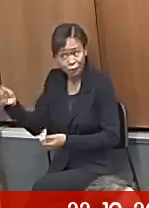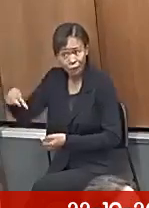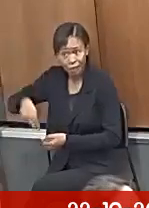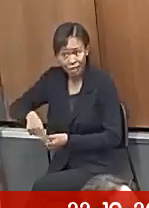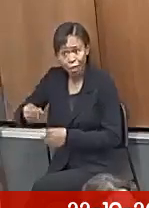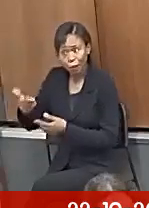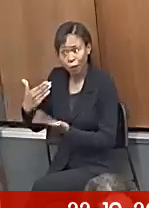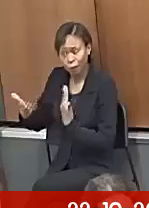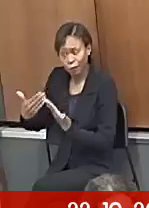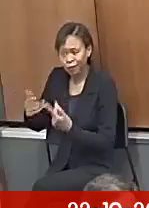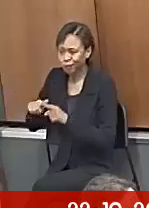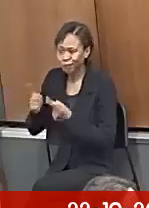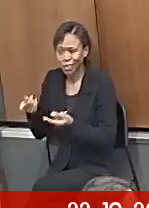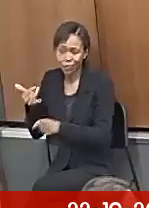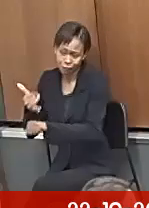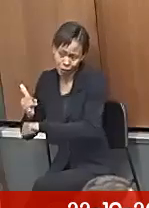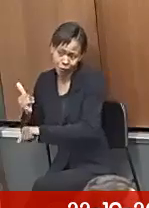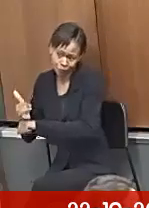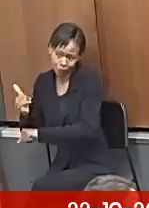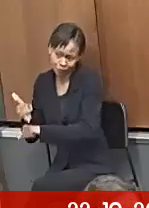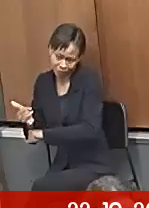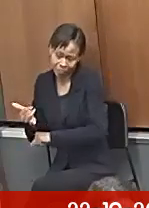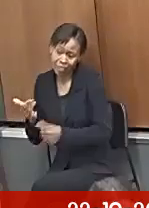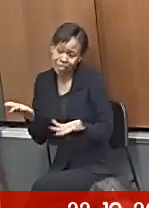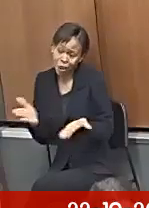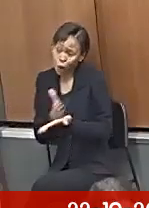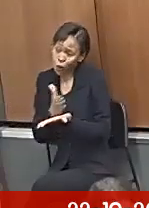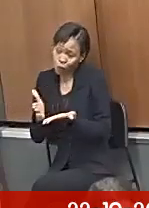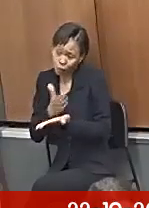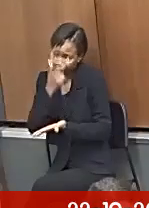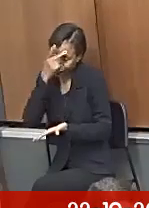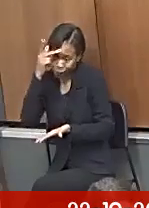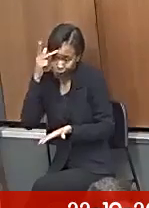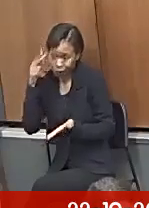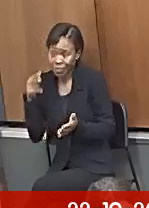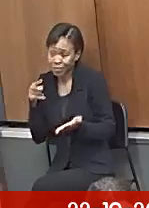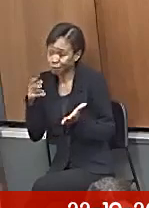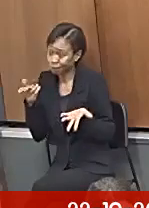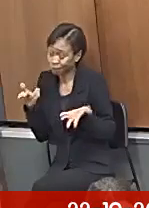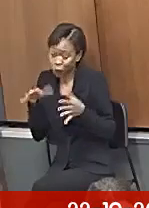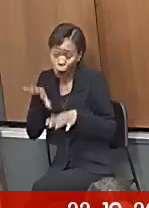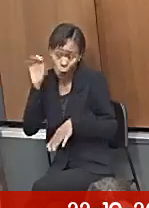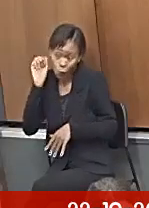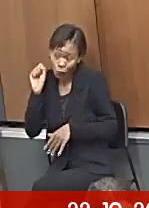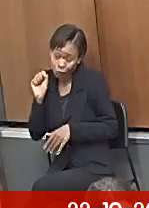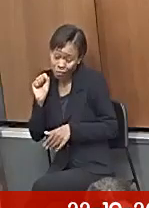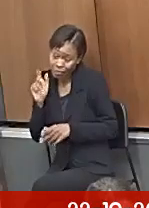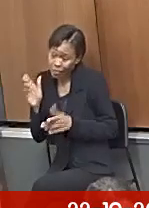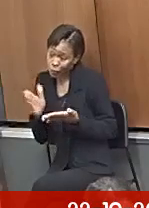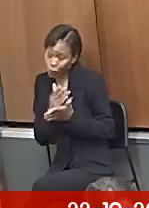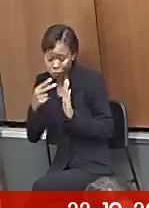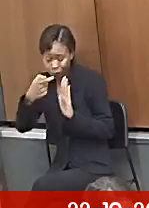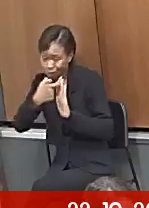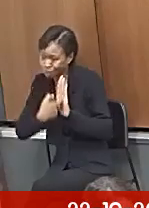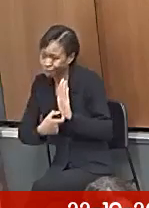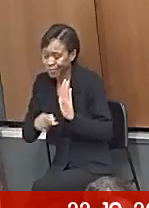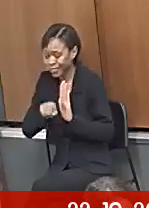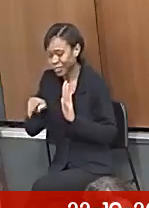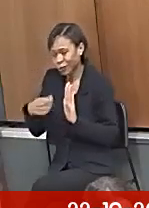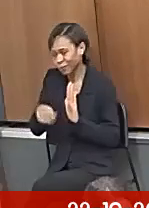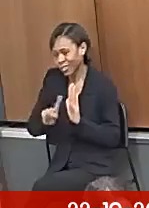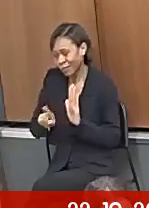deles, algumas pessoas vão escutar o que não deveriam ou não precisariam. Mas fica registrado de todo